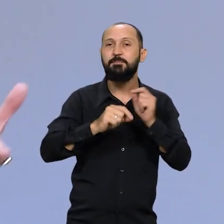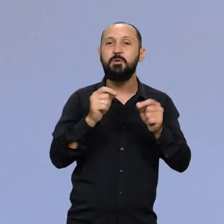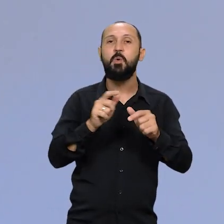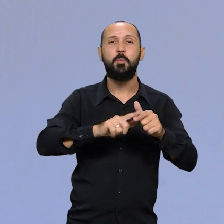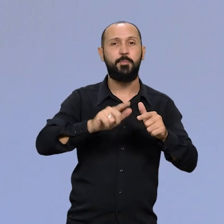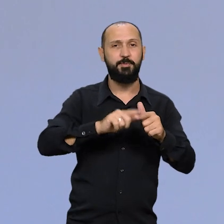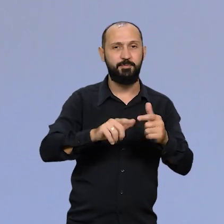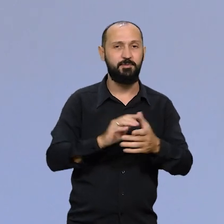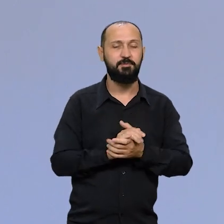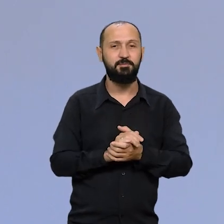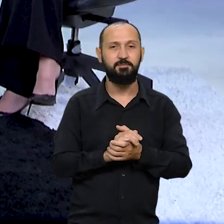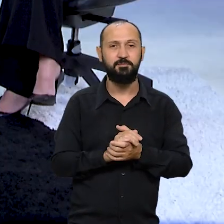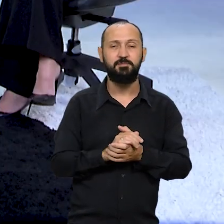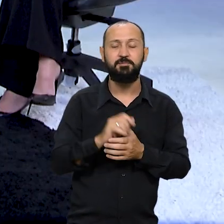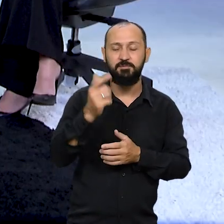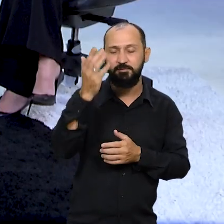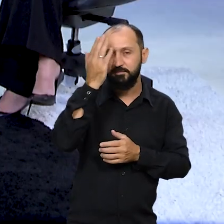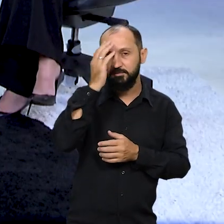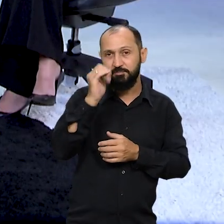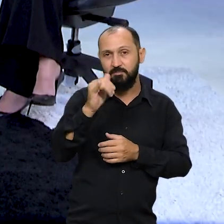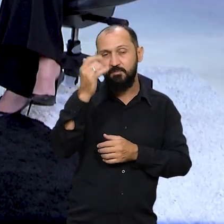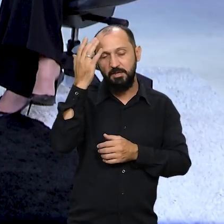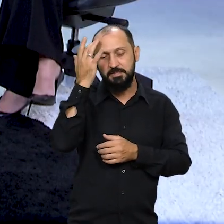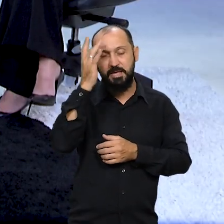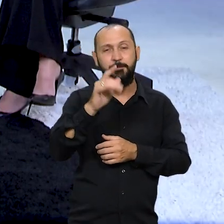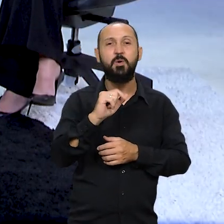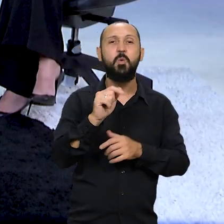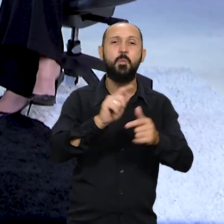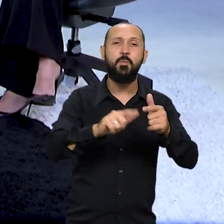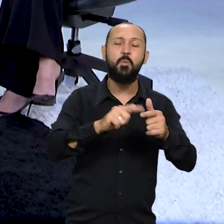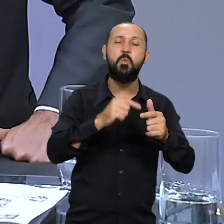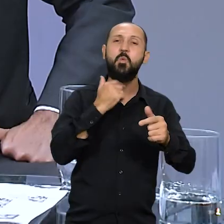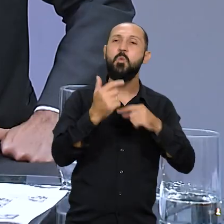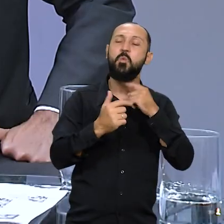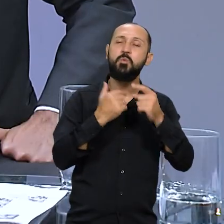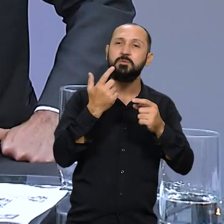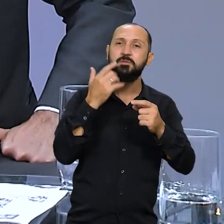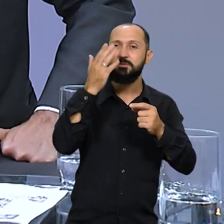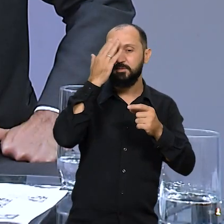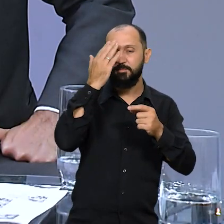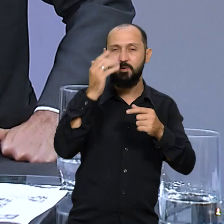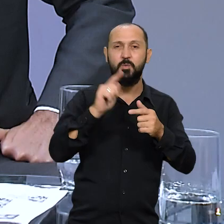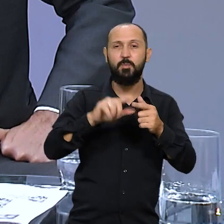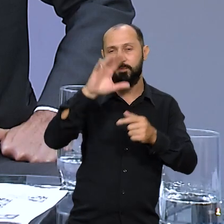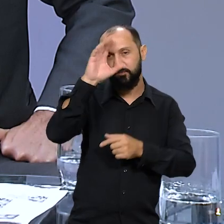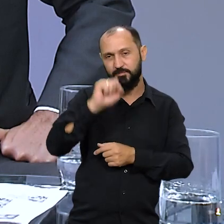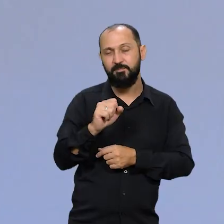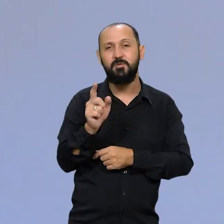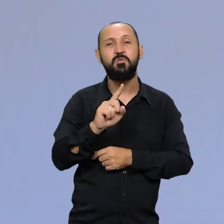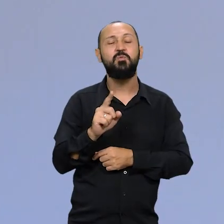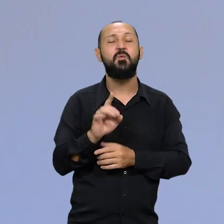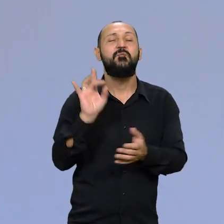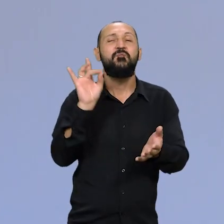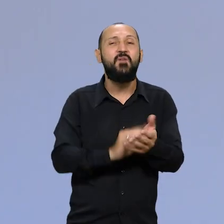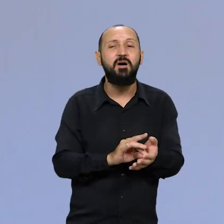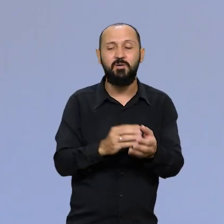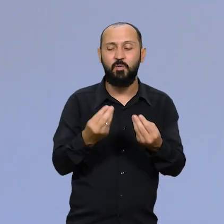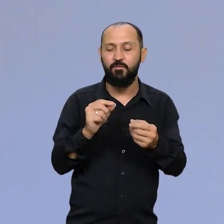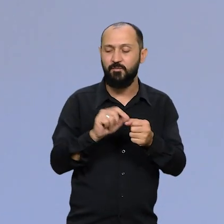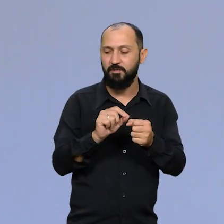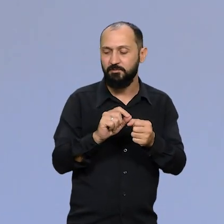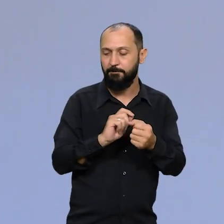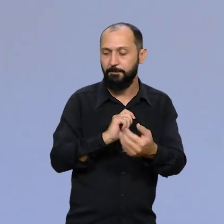saber o seguinte: doutora, na sua opinião, haverá alguma solução? Pois é, essa é a pergunta que resume o programa